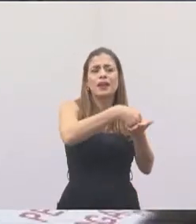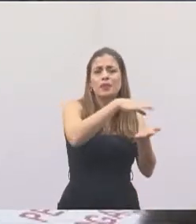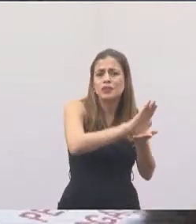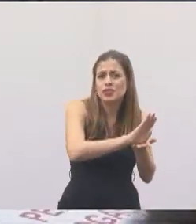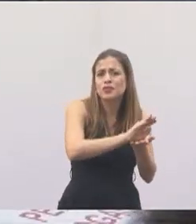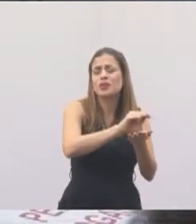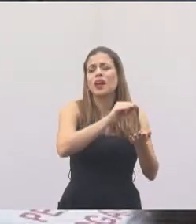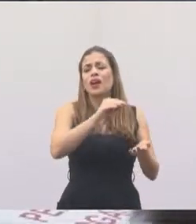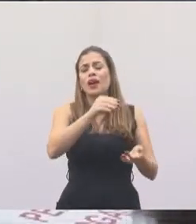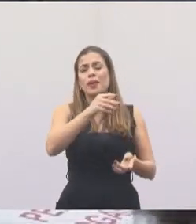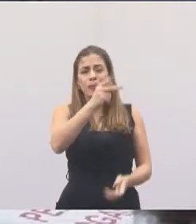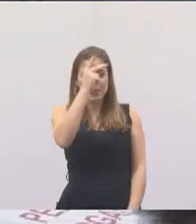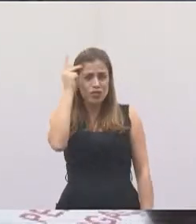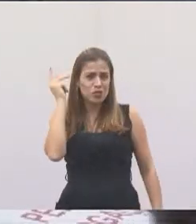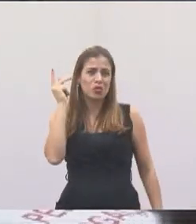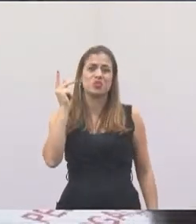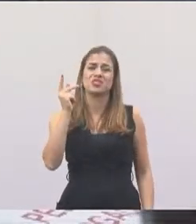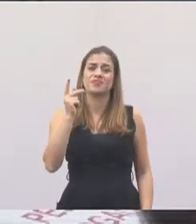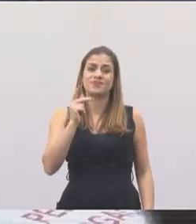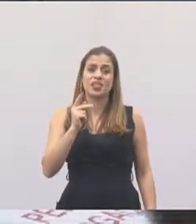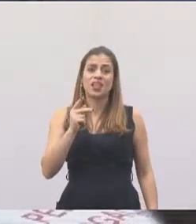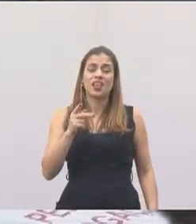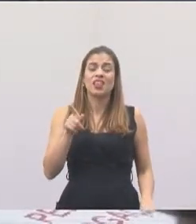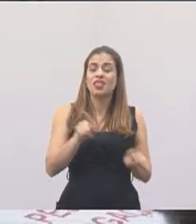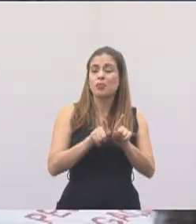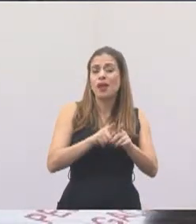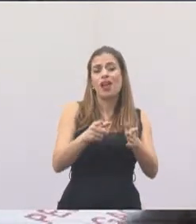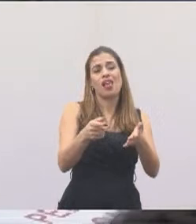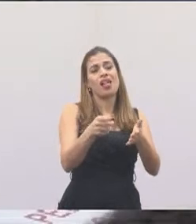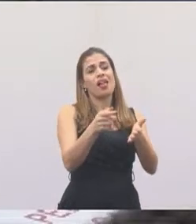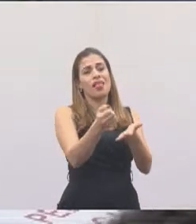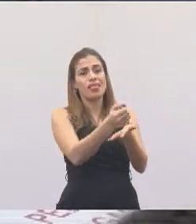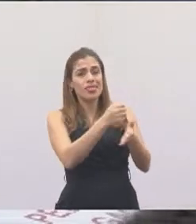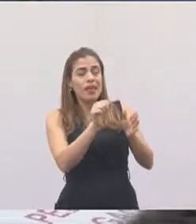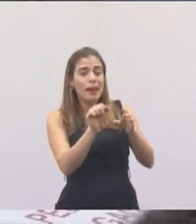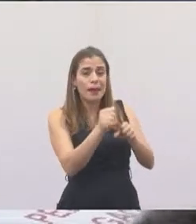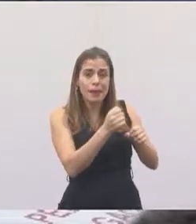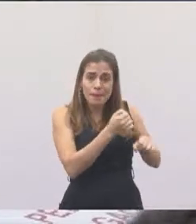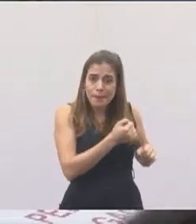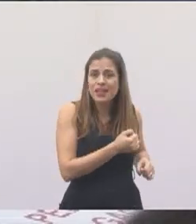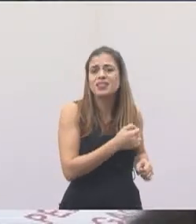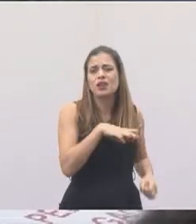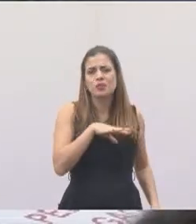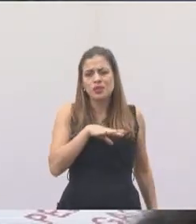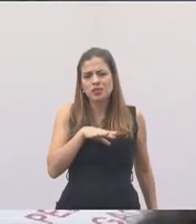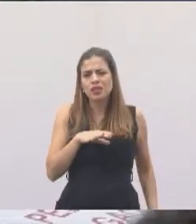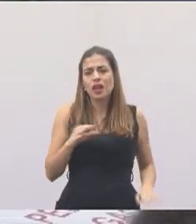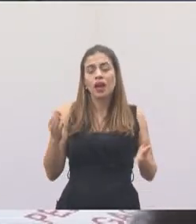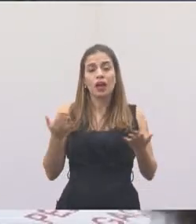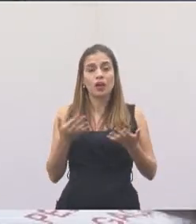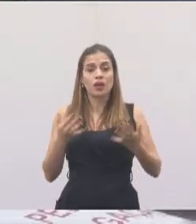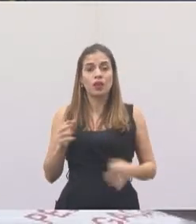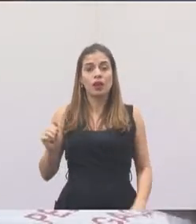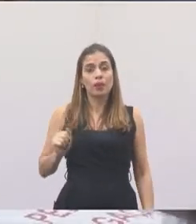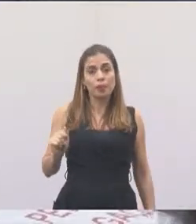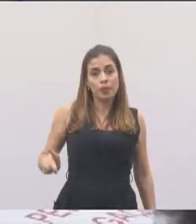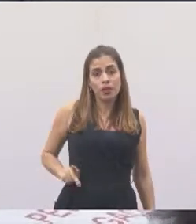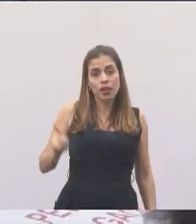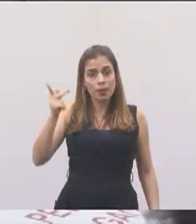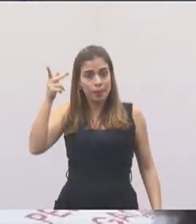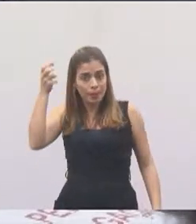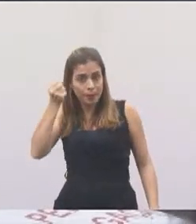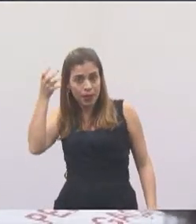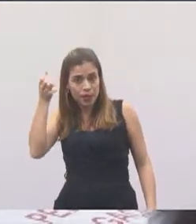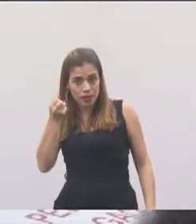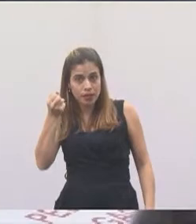da limpeza urbana. Então é fundamental mesmo que essa discussão venha à tona. Agora, o aposentado e pensionista, eu